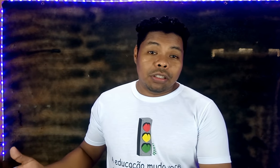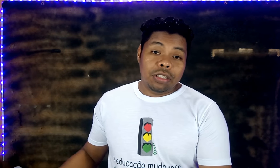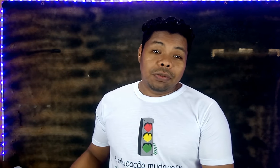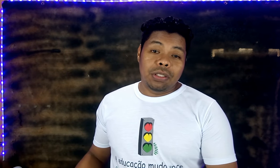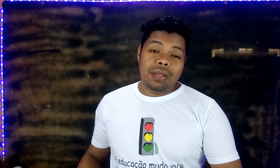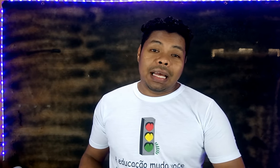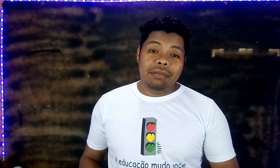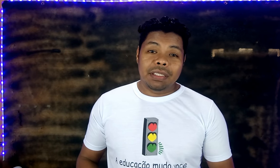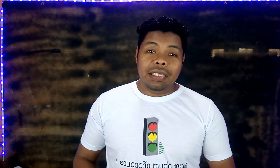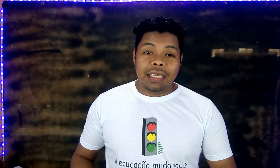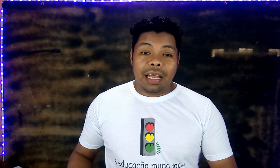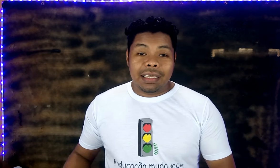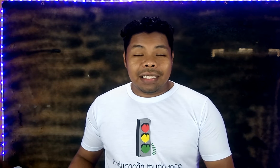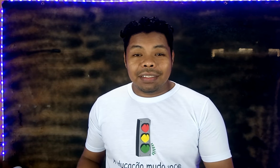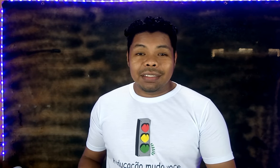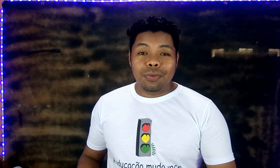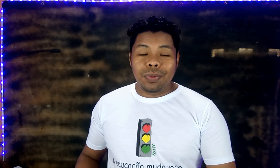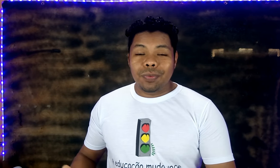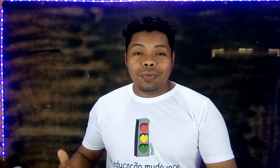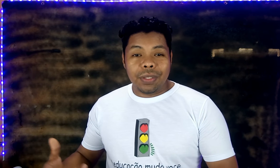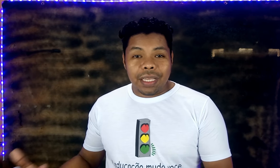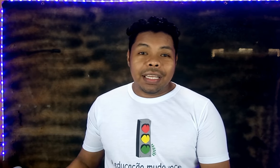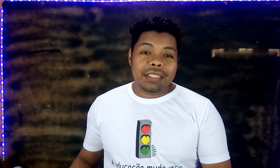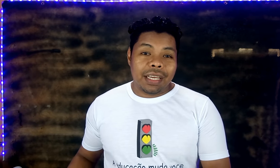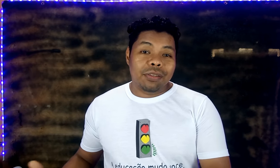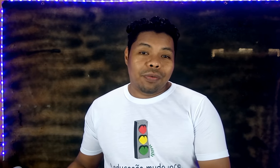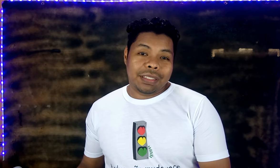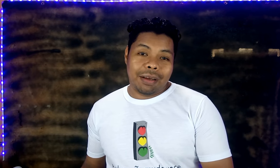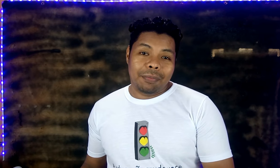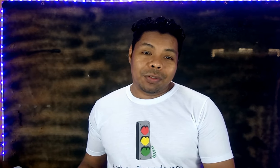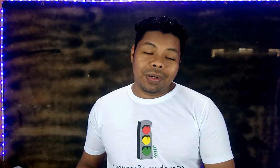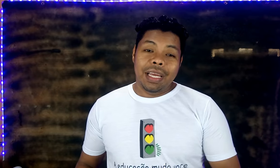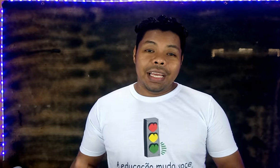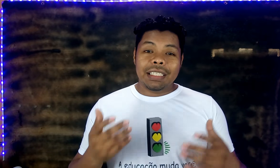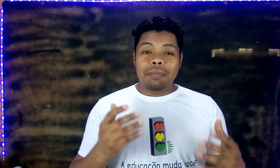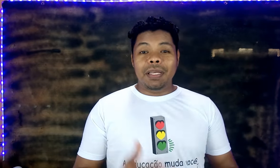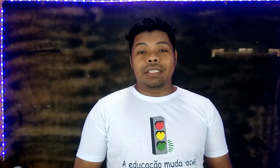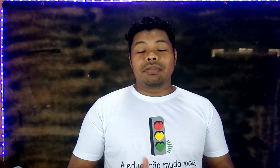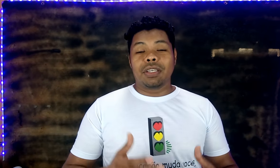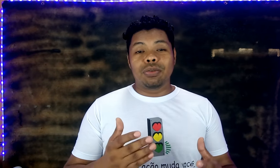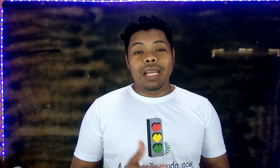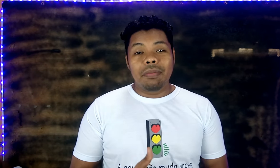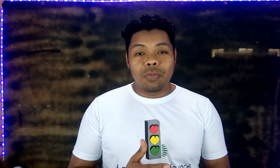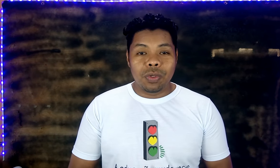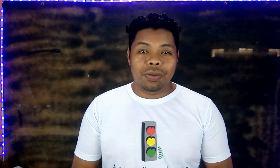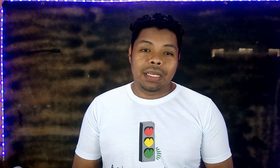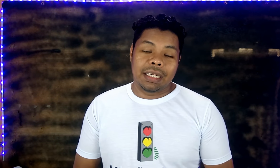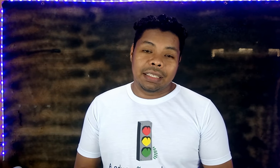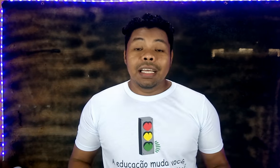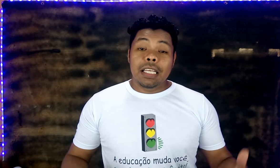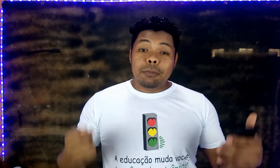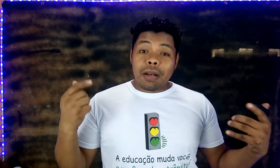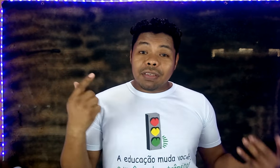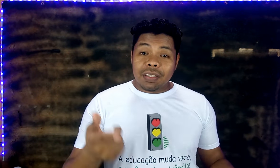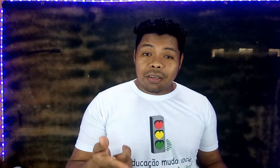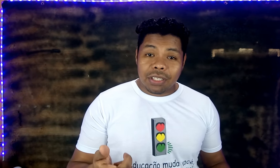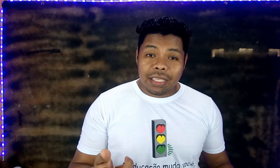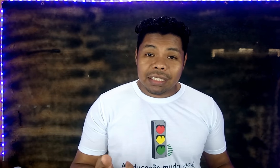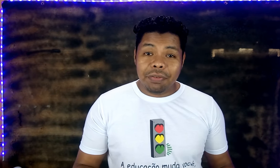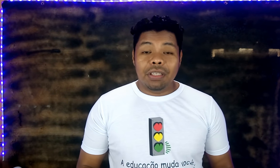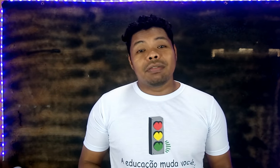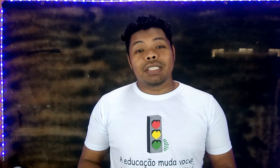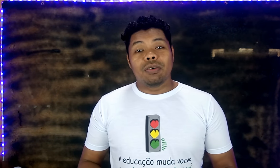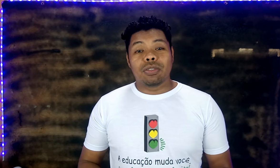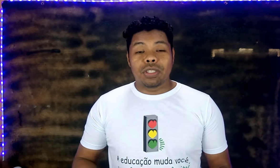deficiente auditivo do seu lado. E você está até às vezes com interesse querendo conversar com a pessoa. Esse aplicativo ajuda aí muito, galera. Espero que você tenha